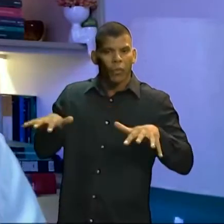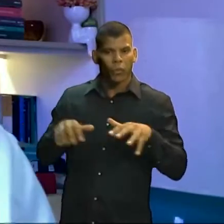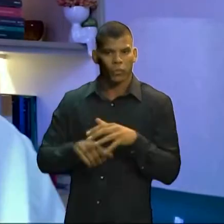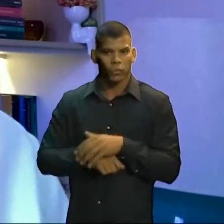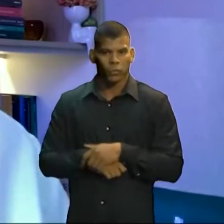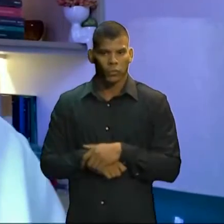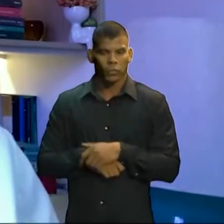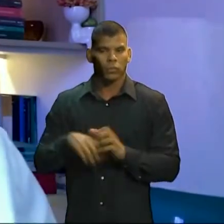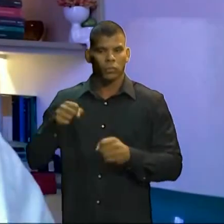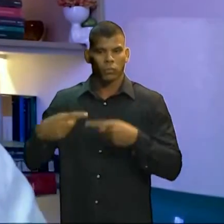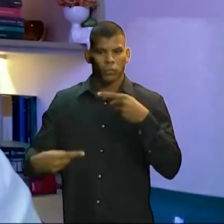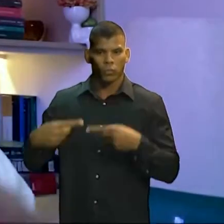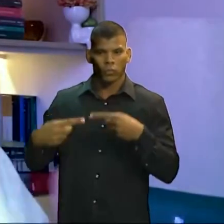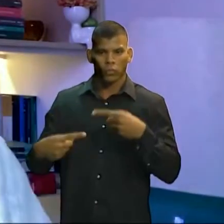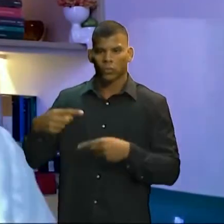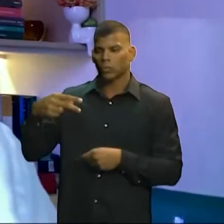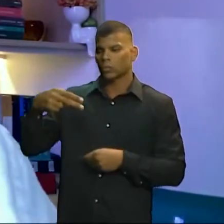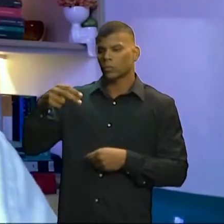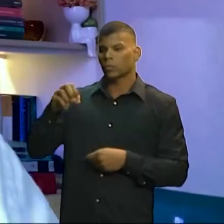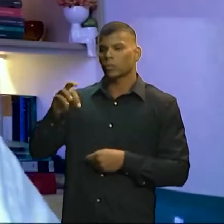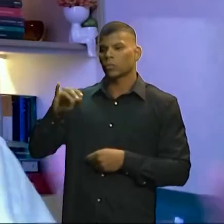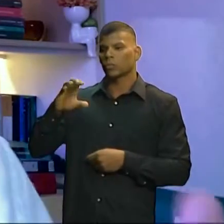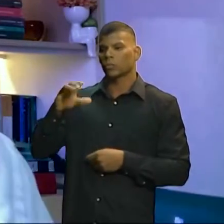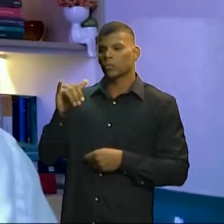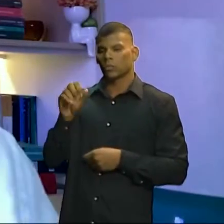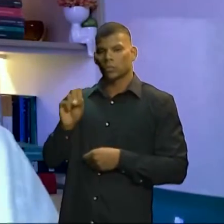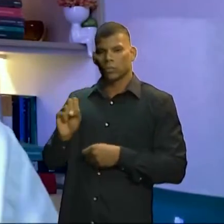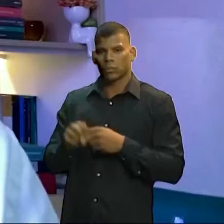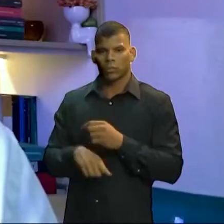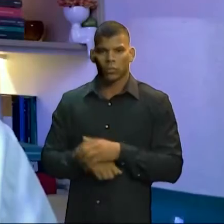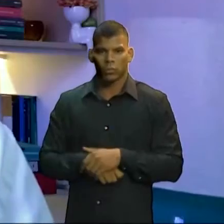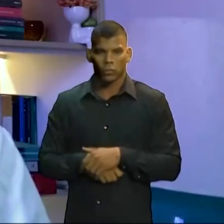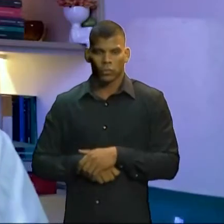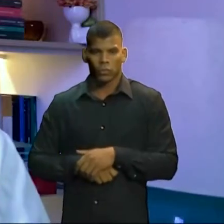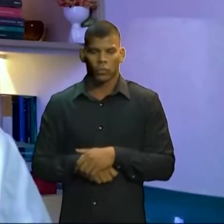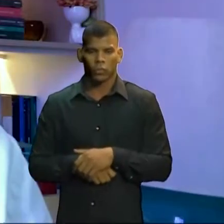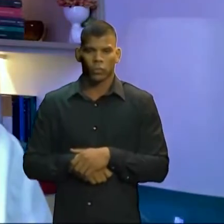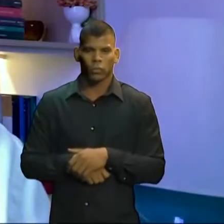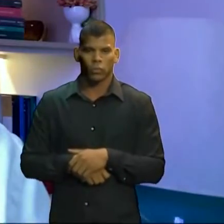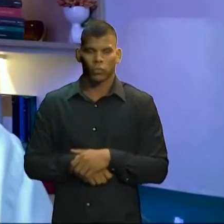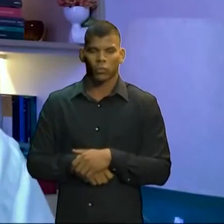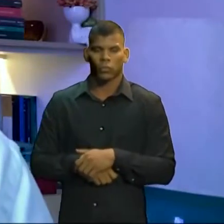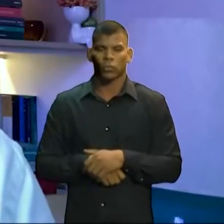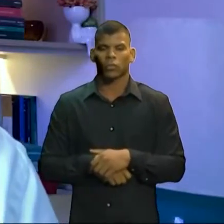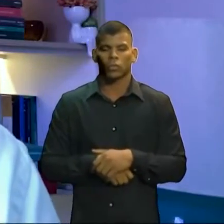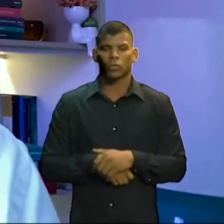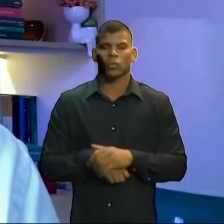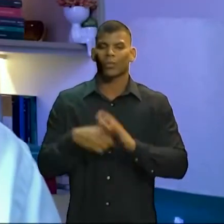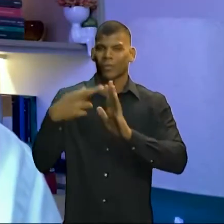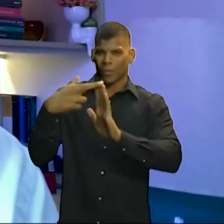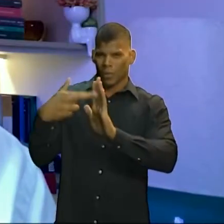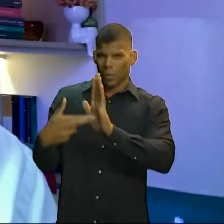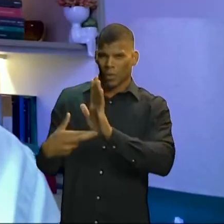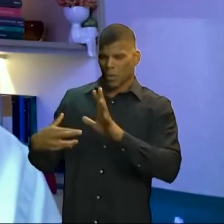notícias políticas, né? Um conteúdo, uma autorregulamentação desses conteúdos